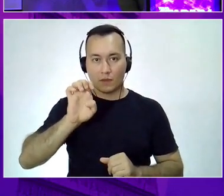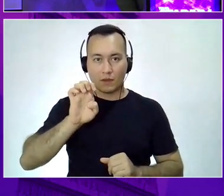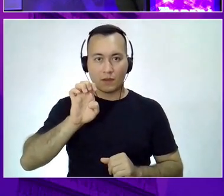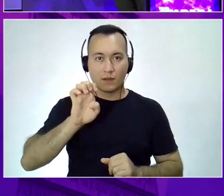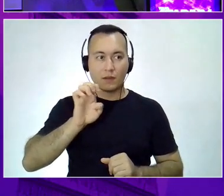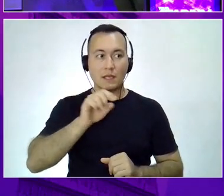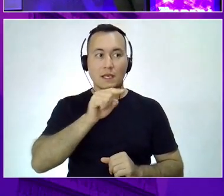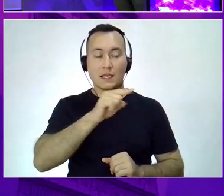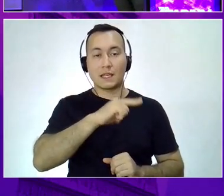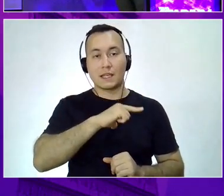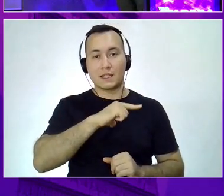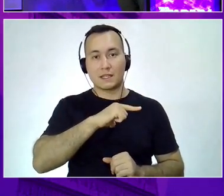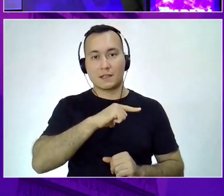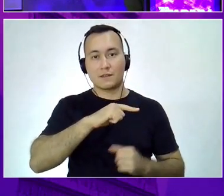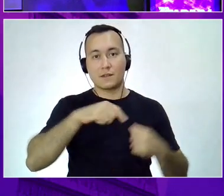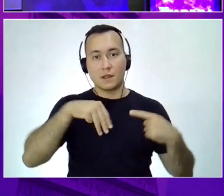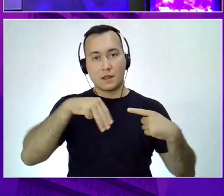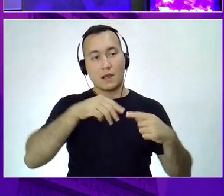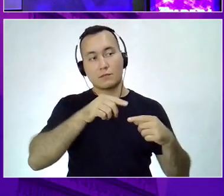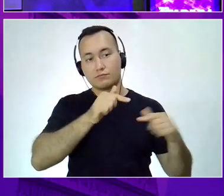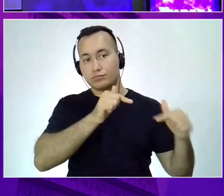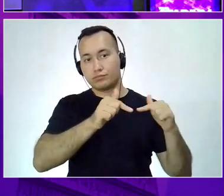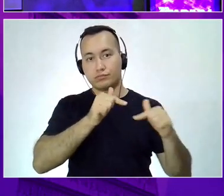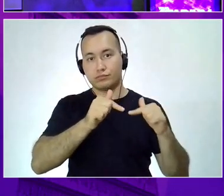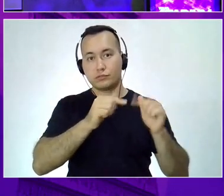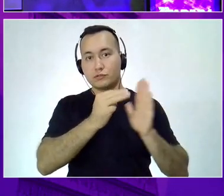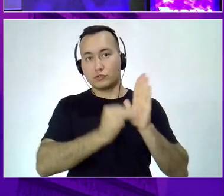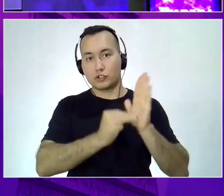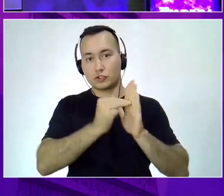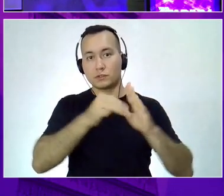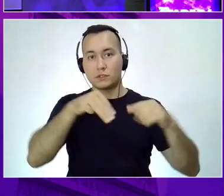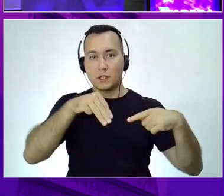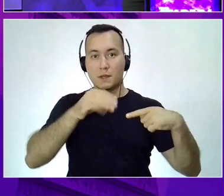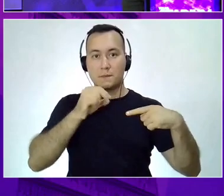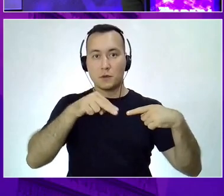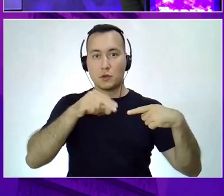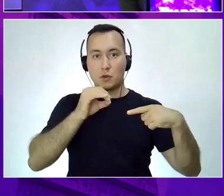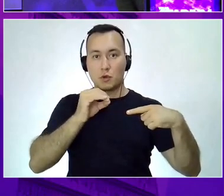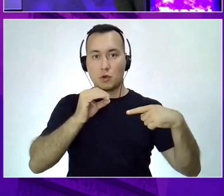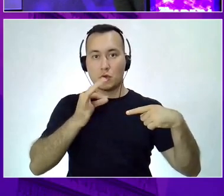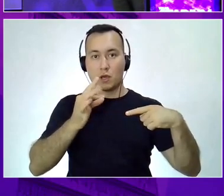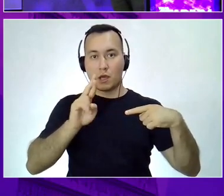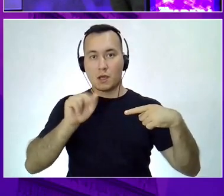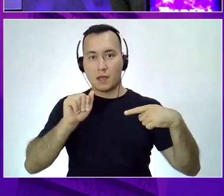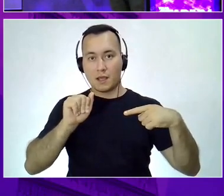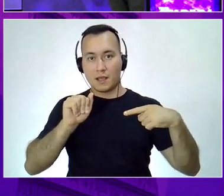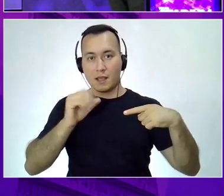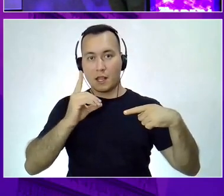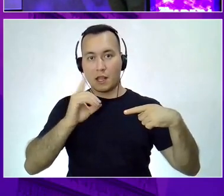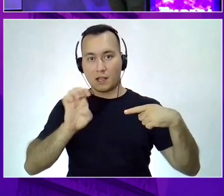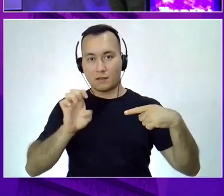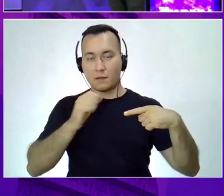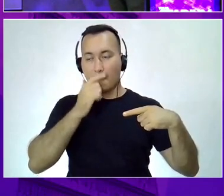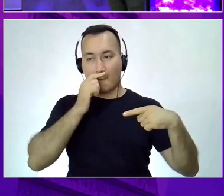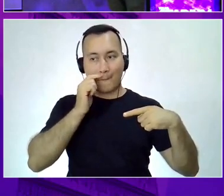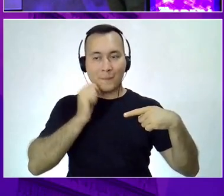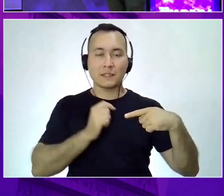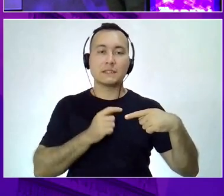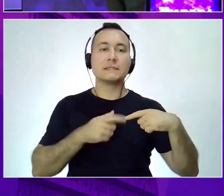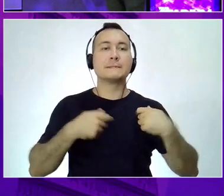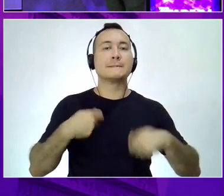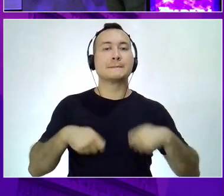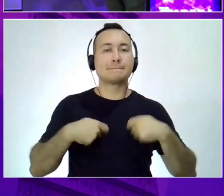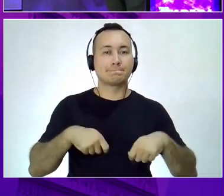monothread. Logo, se você tentar fazer uma interação entre a ferramenta de acessibilidade e a ferramenta que você está testando, elas não